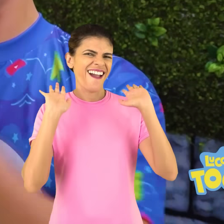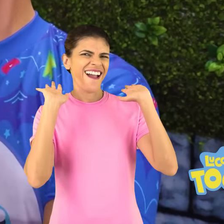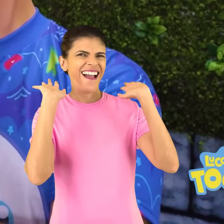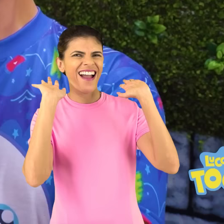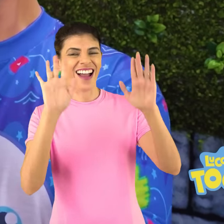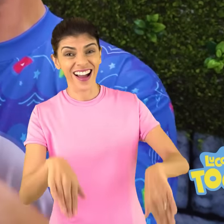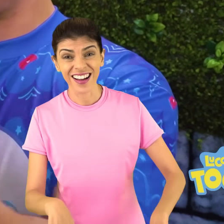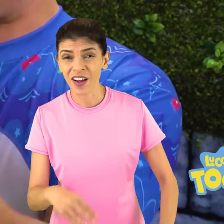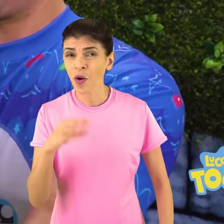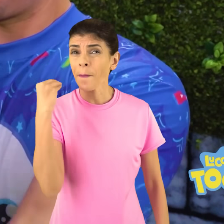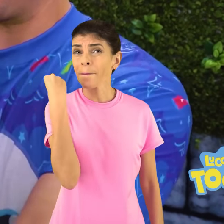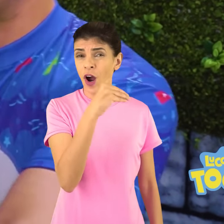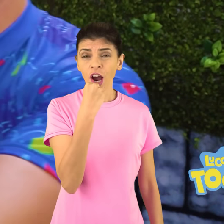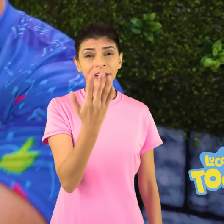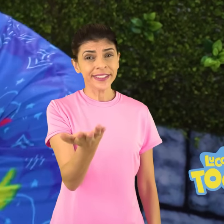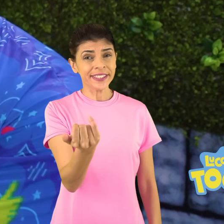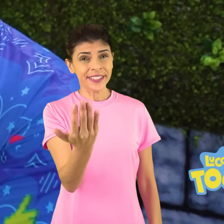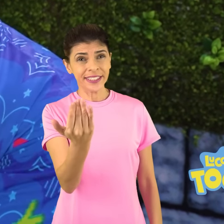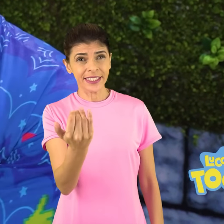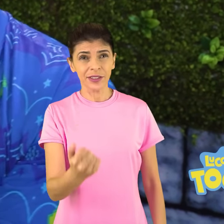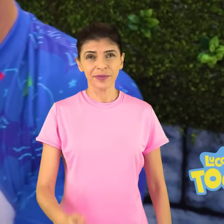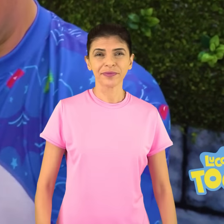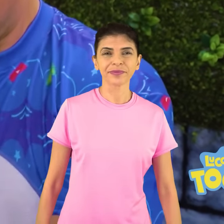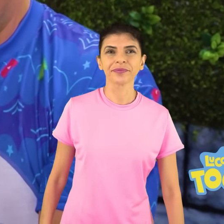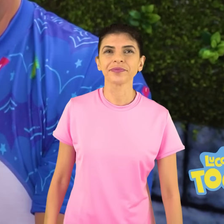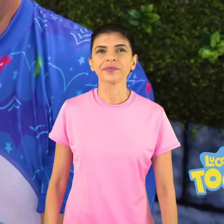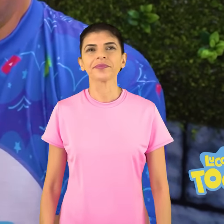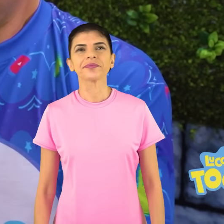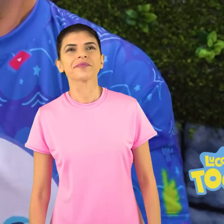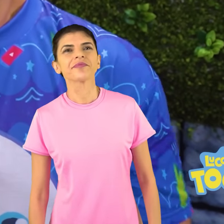Ah, moleza Passa essa régua pra cá